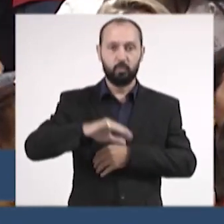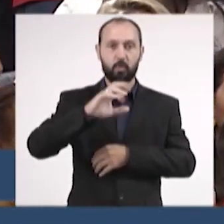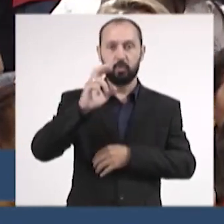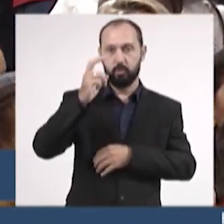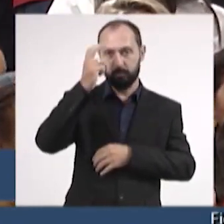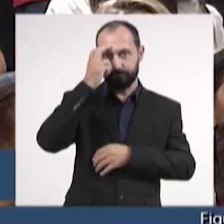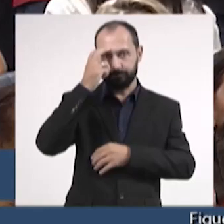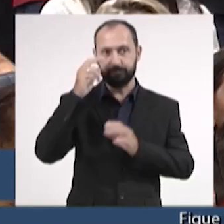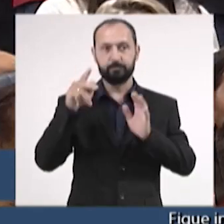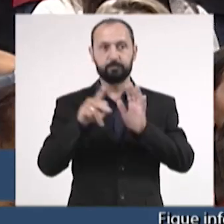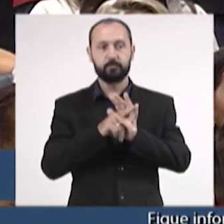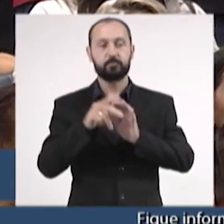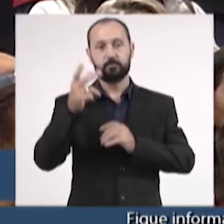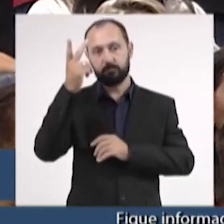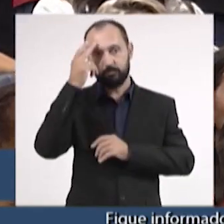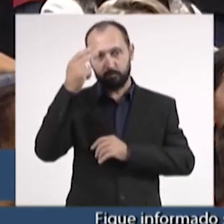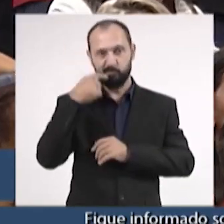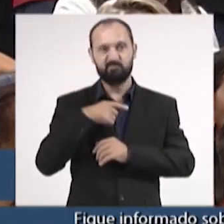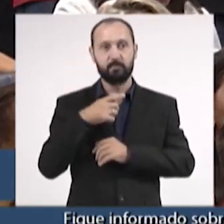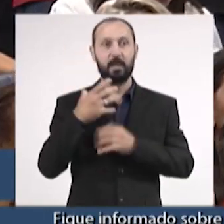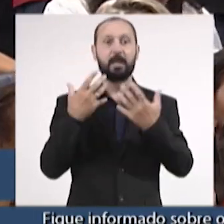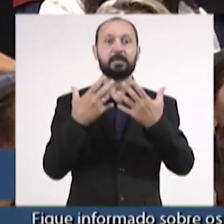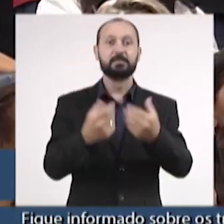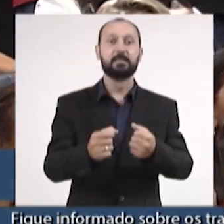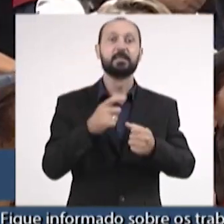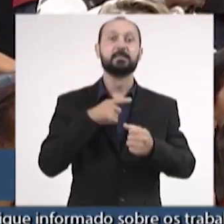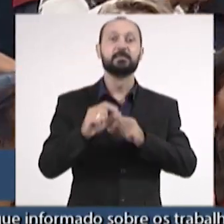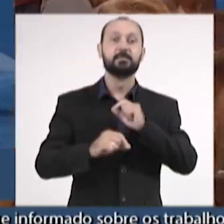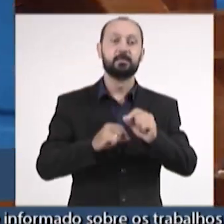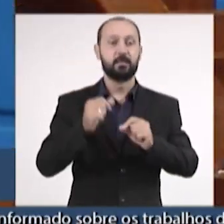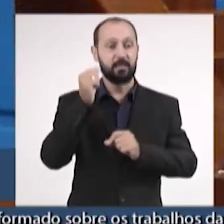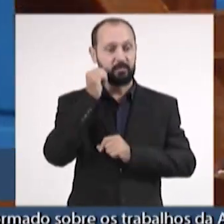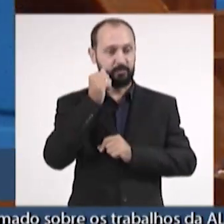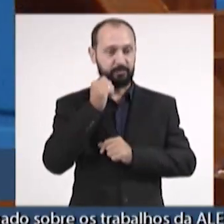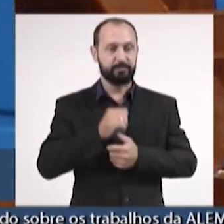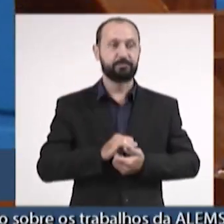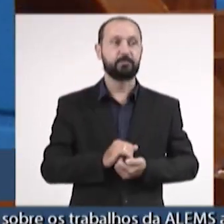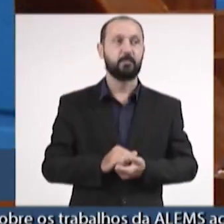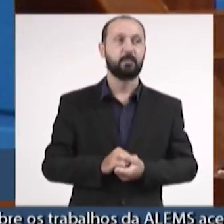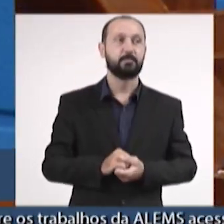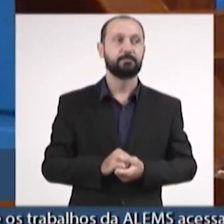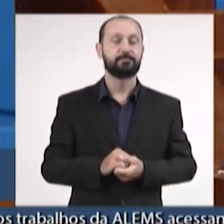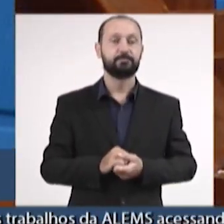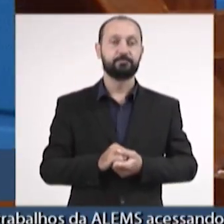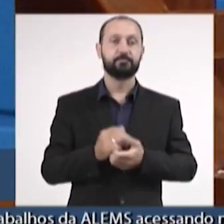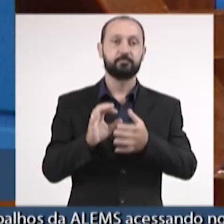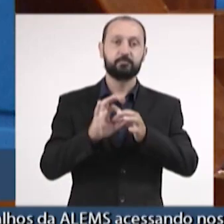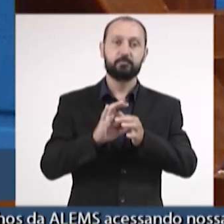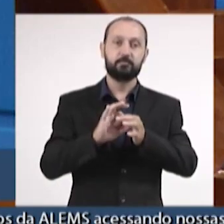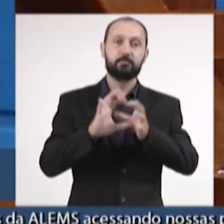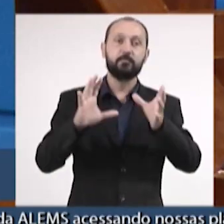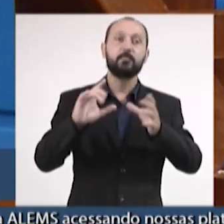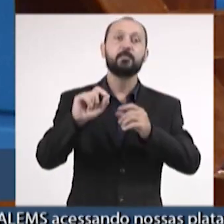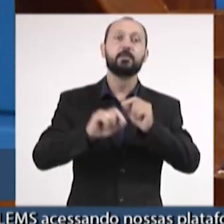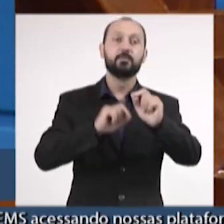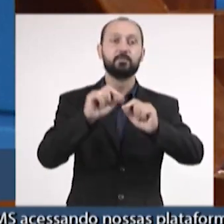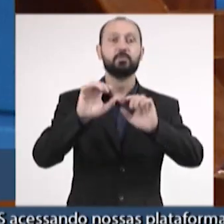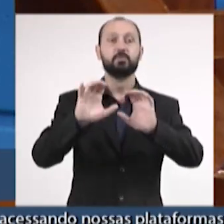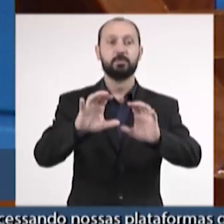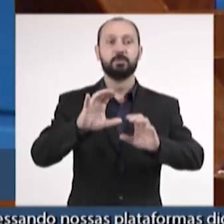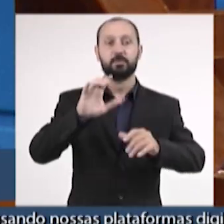socioculturais, naturalização e legitimação da violência contra as mulheres. Aprovação da violência como forma